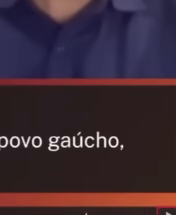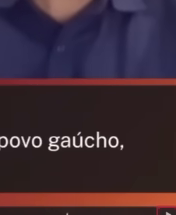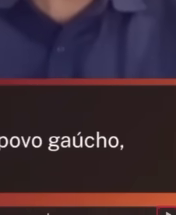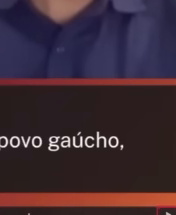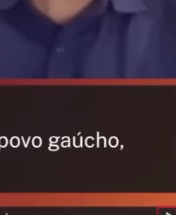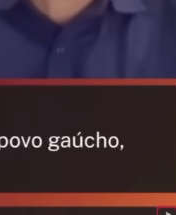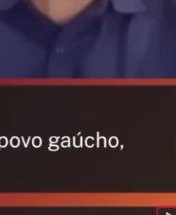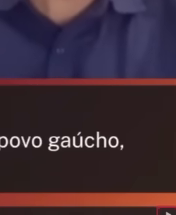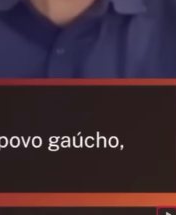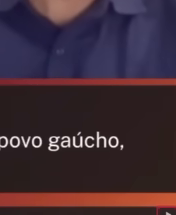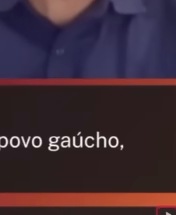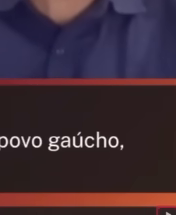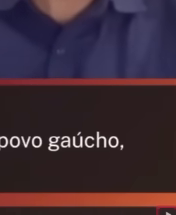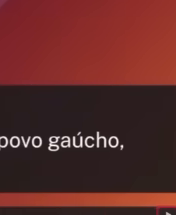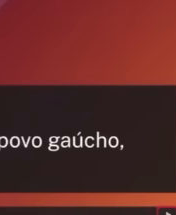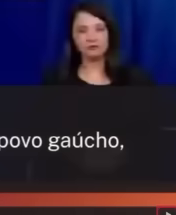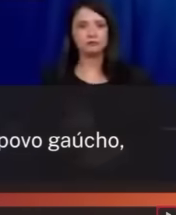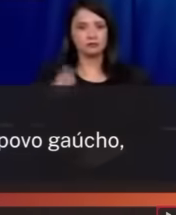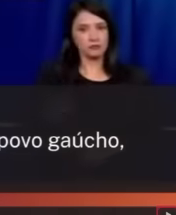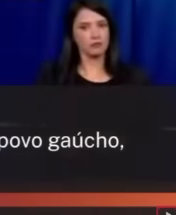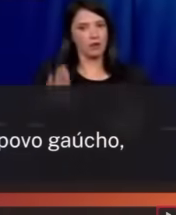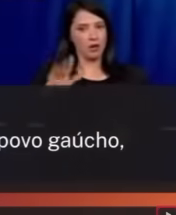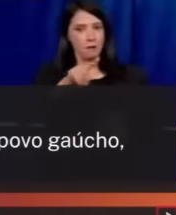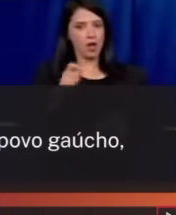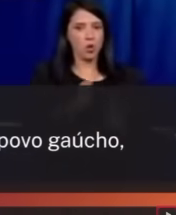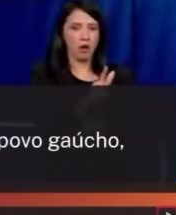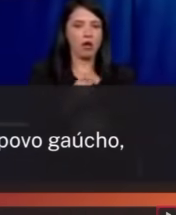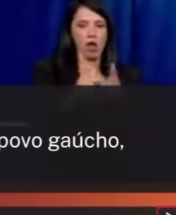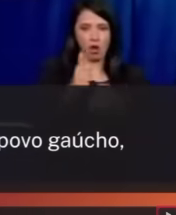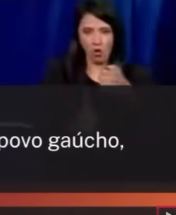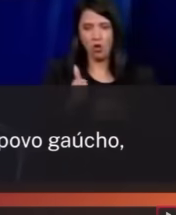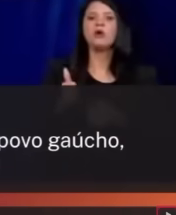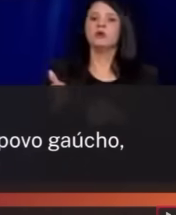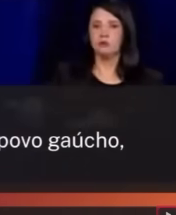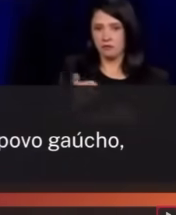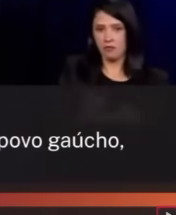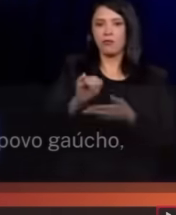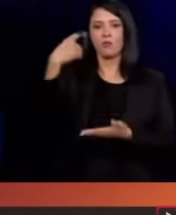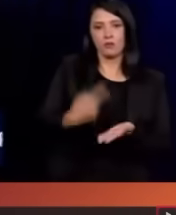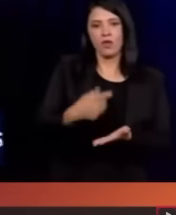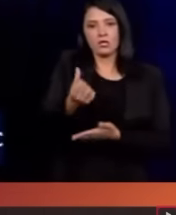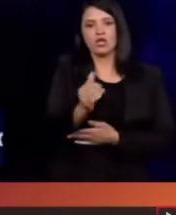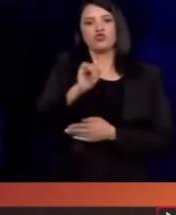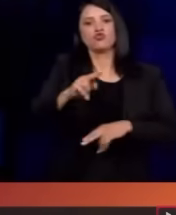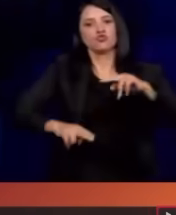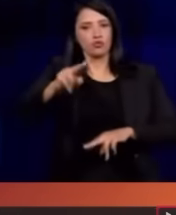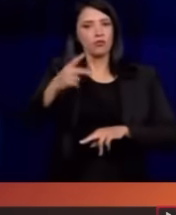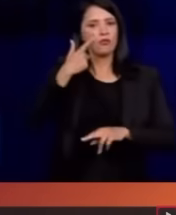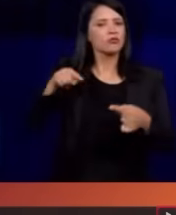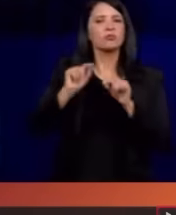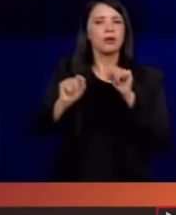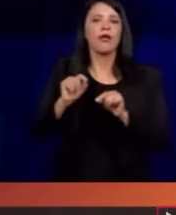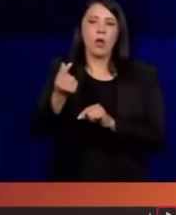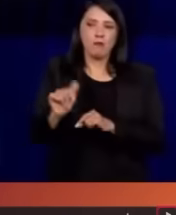população brasileira vamos passar a matéria e já te passo daí público pra compra de arroz importado está marcado pro dia 6 de junho a medida do governo é para reduzir o preço